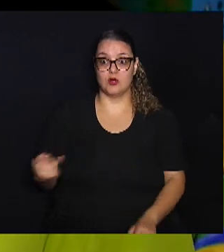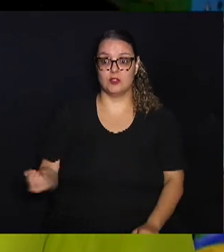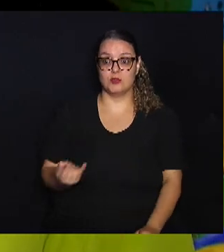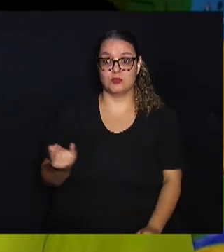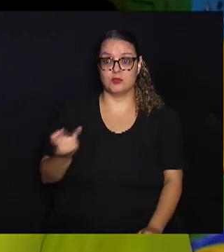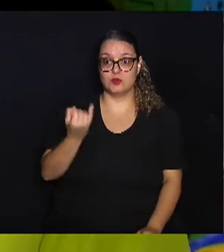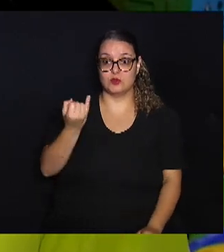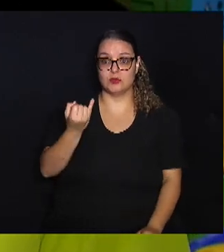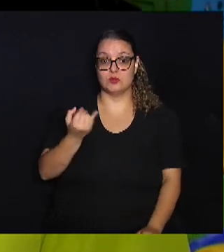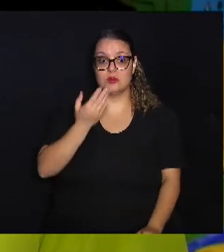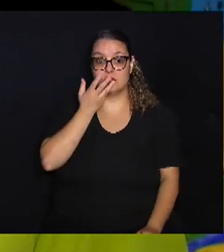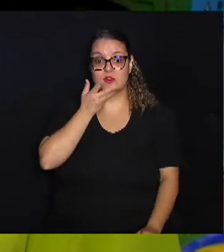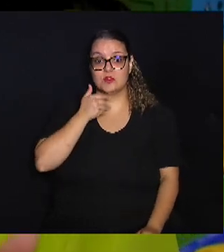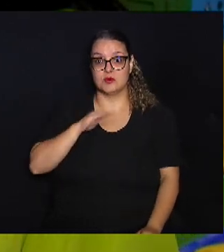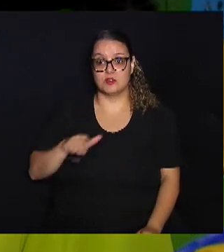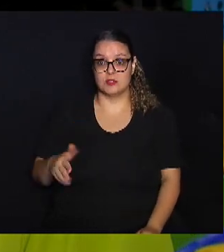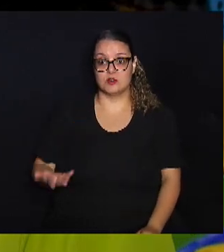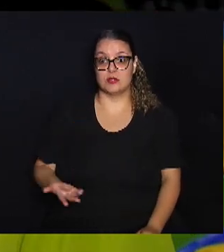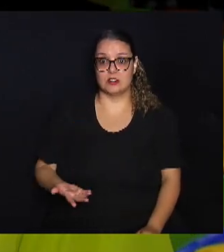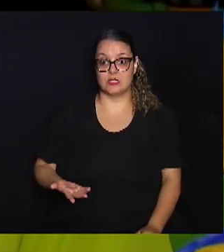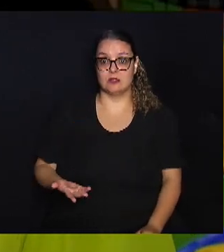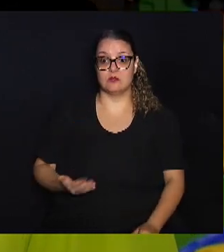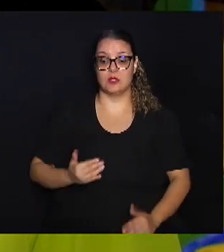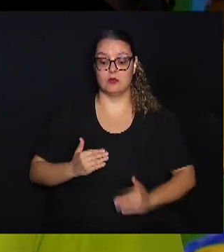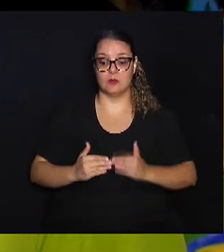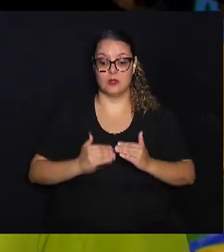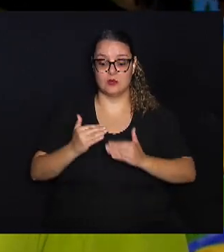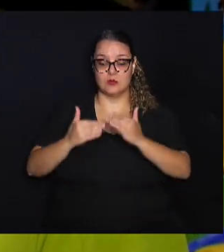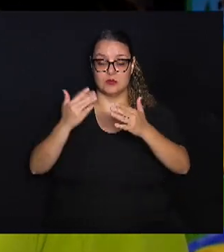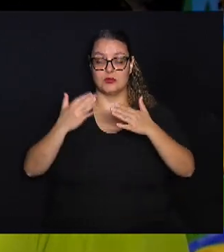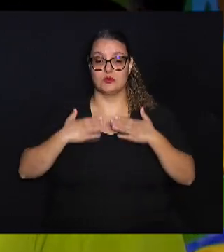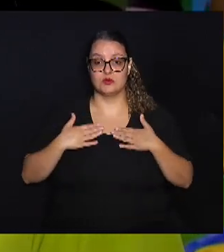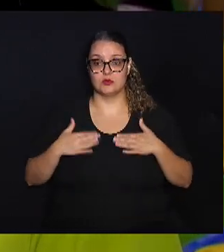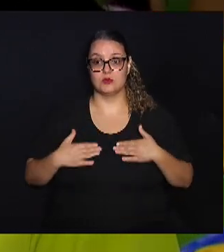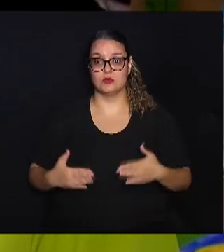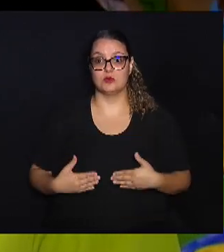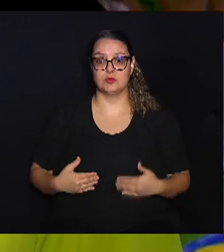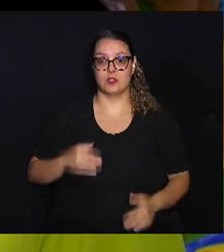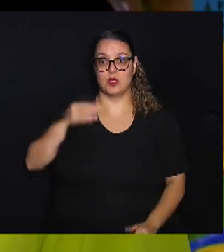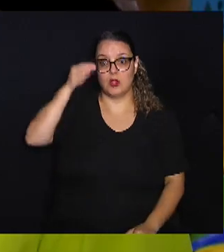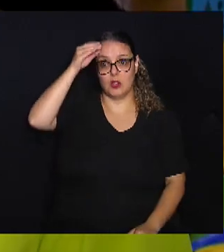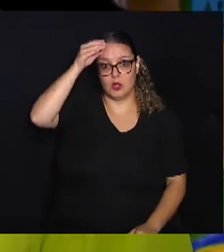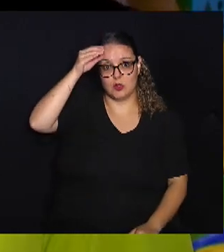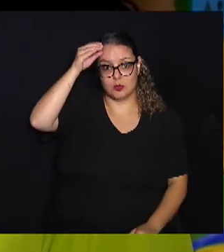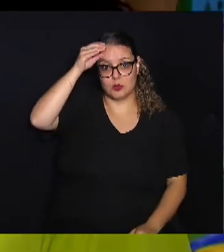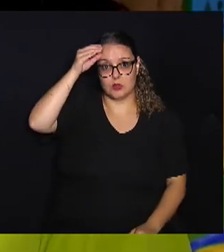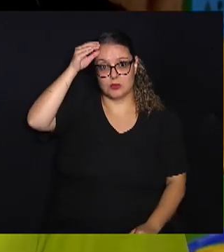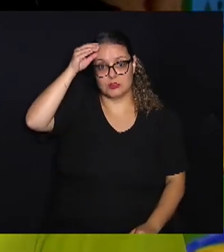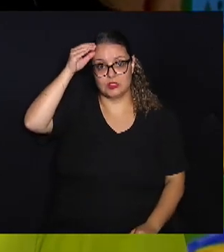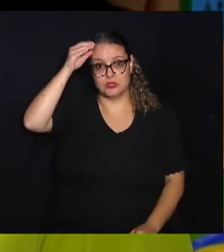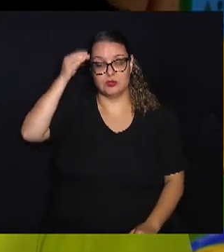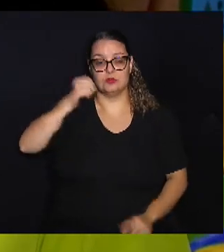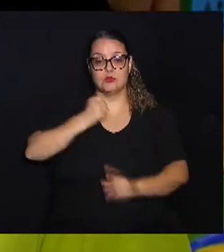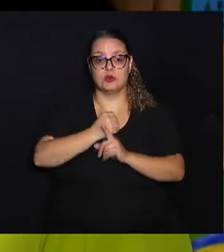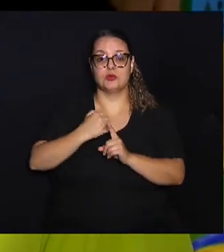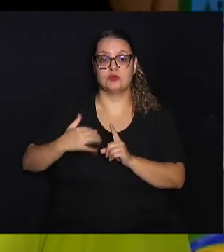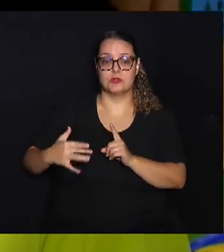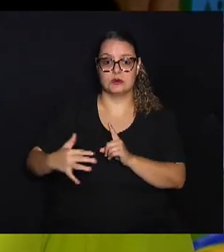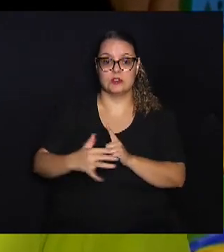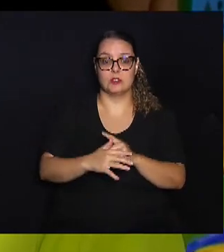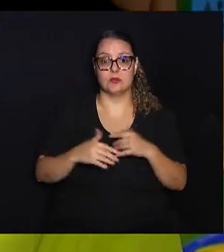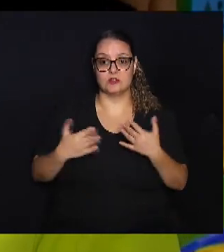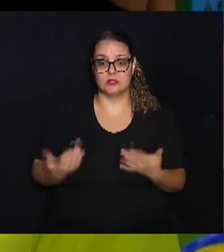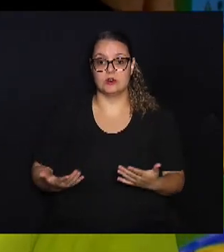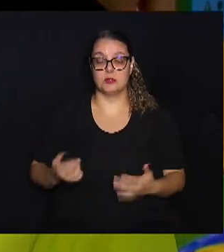importante, onde a criança está passando pelo seu desenvolvimento físico, cognitivo, social. Então,